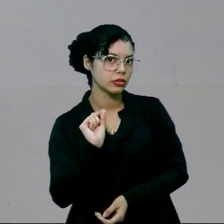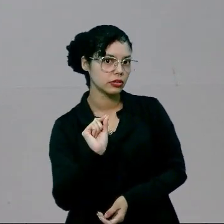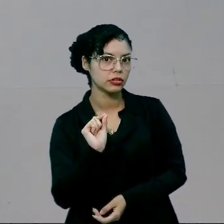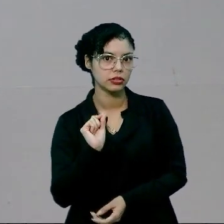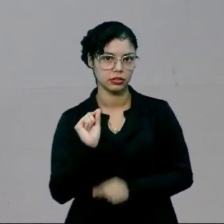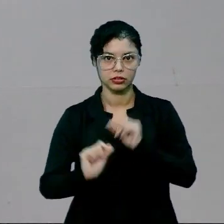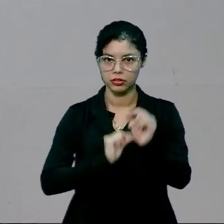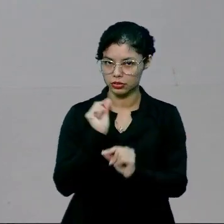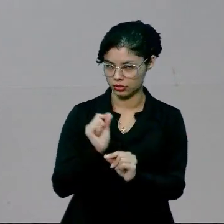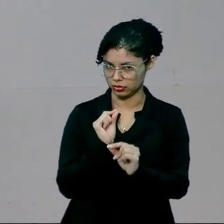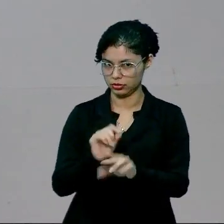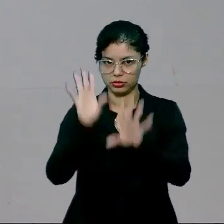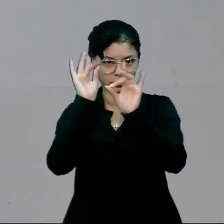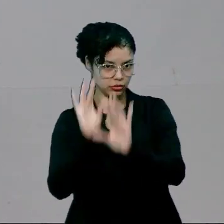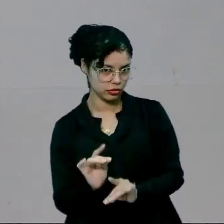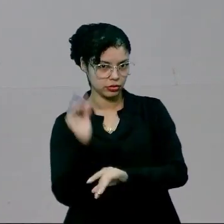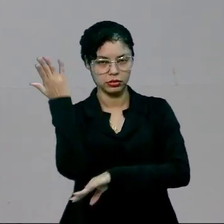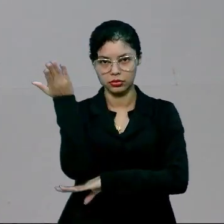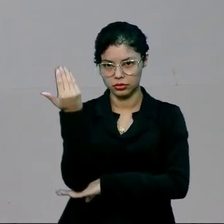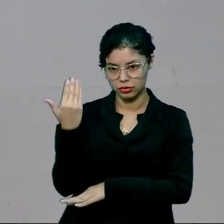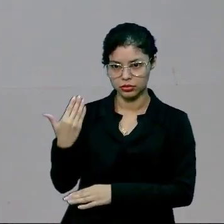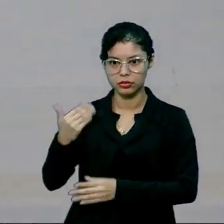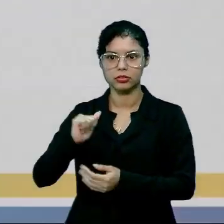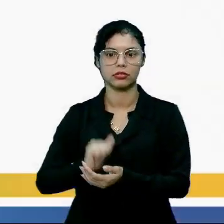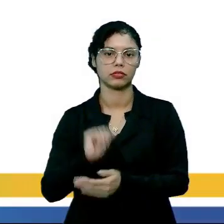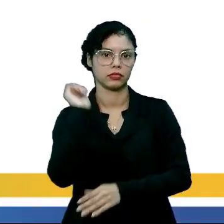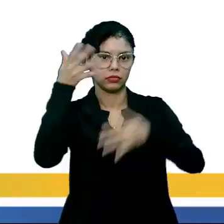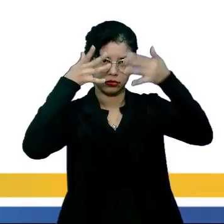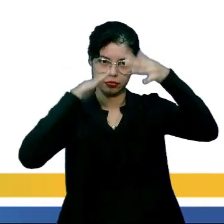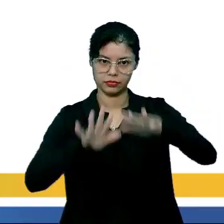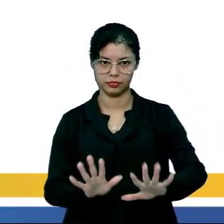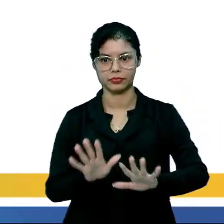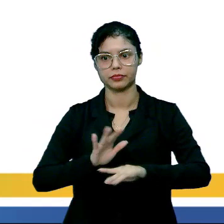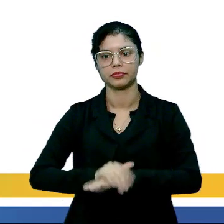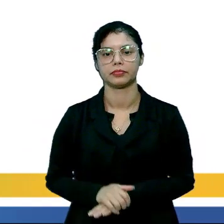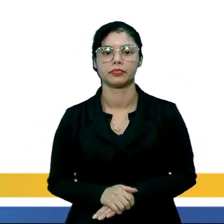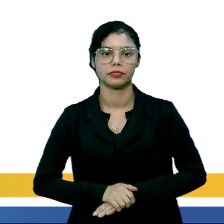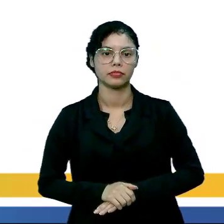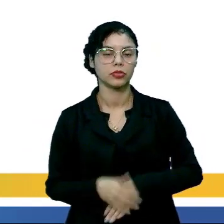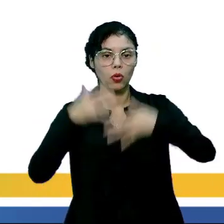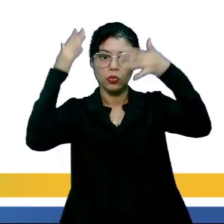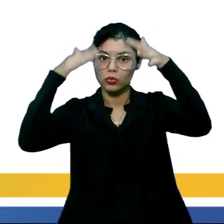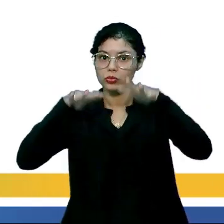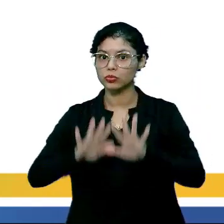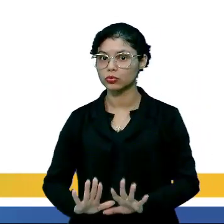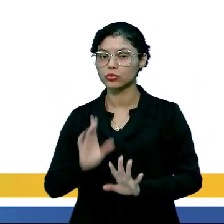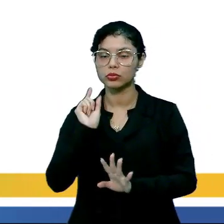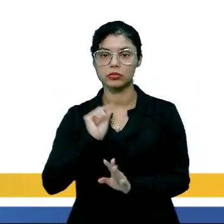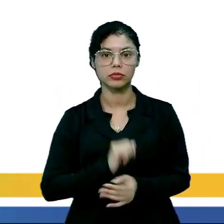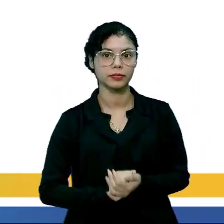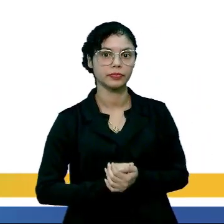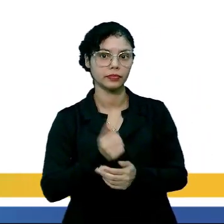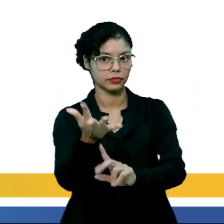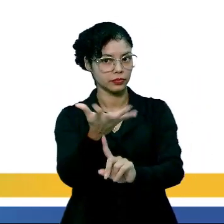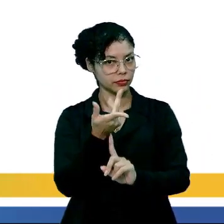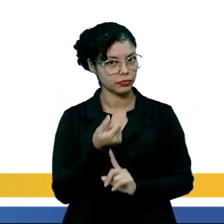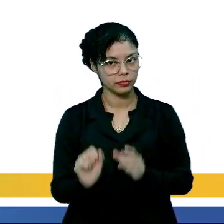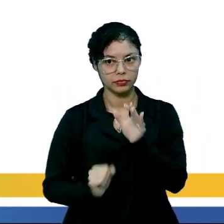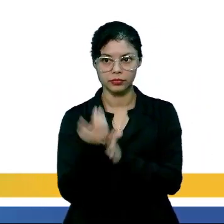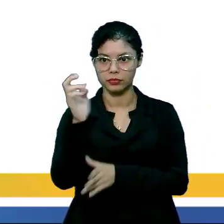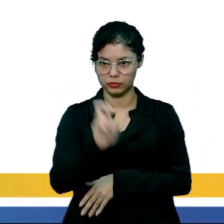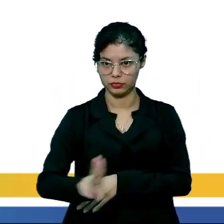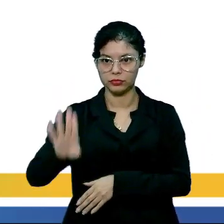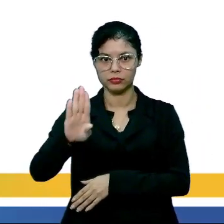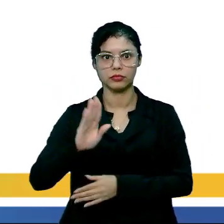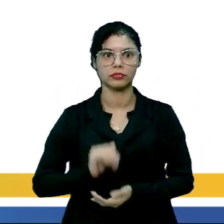o que é esse estilo de época naturalismo, tá bom? Então aí o naturalismo é uma tendência artística que